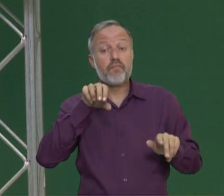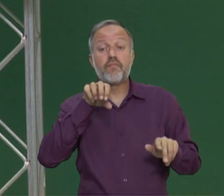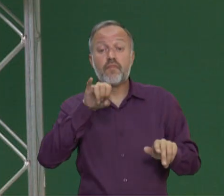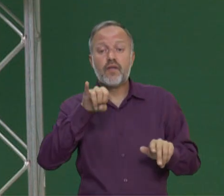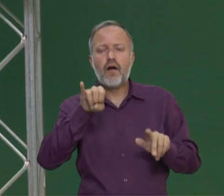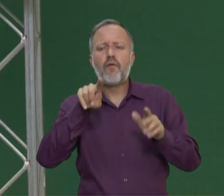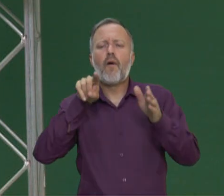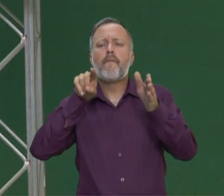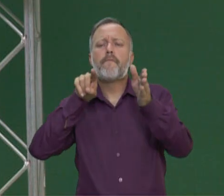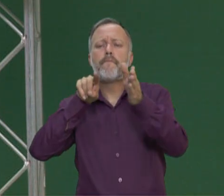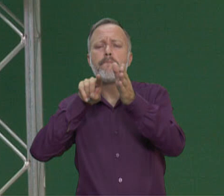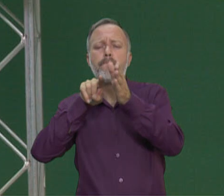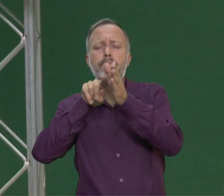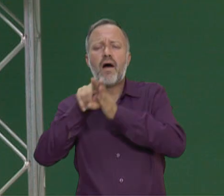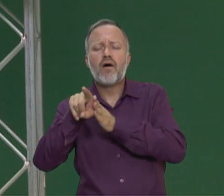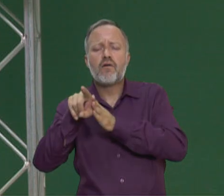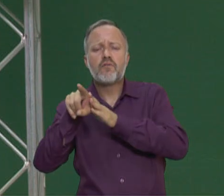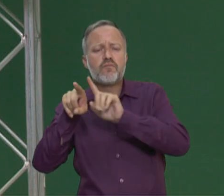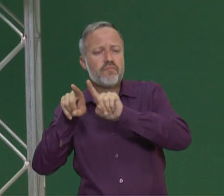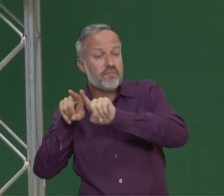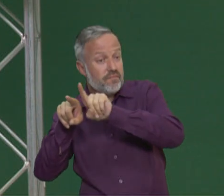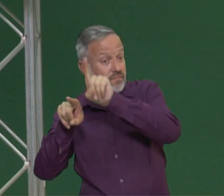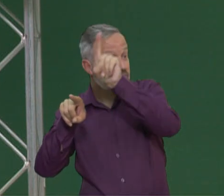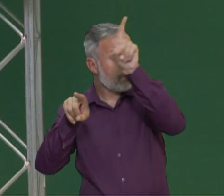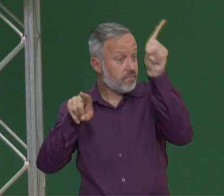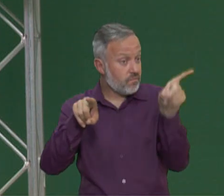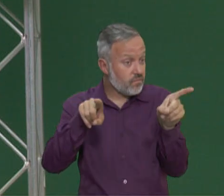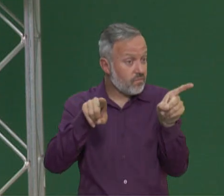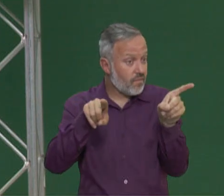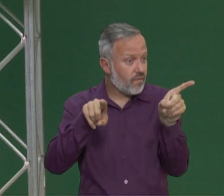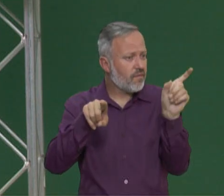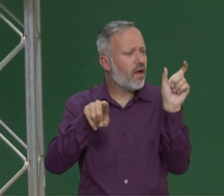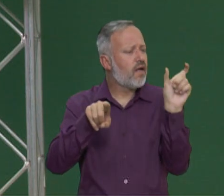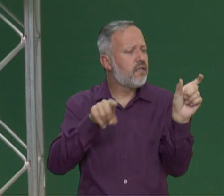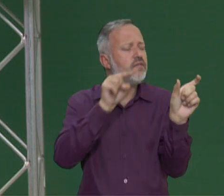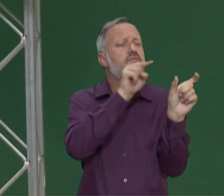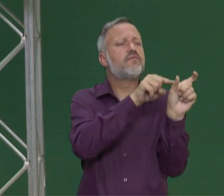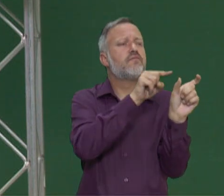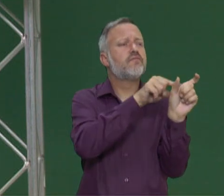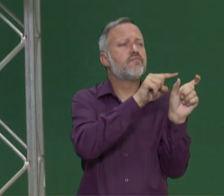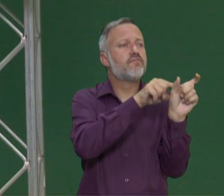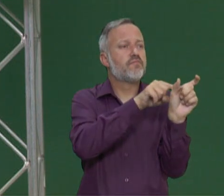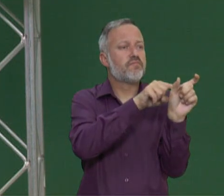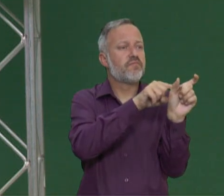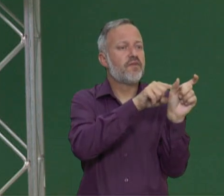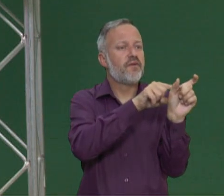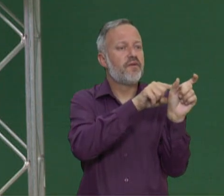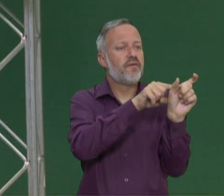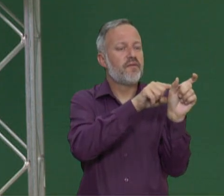o que vem por primeiro? O sujeito ou o verbo auxiliar?